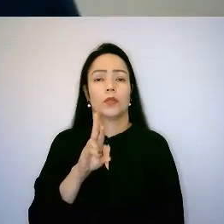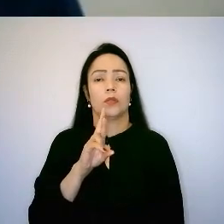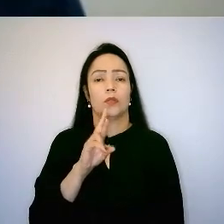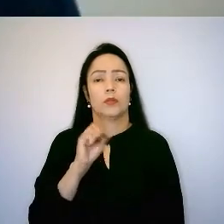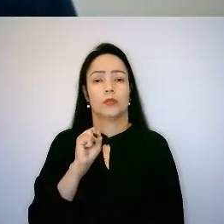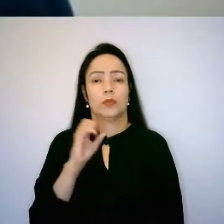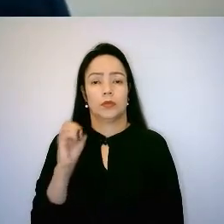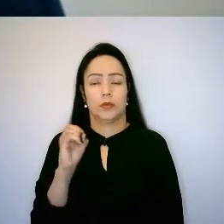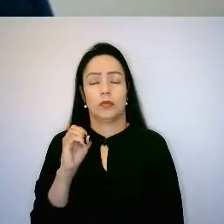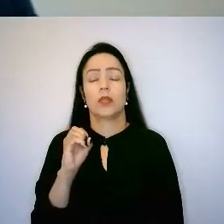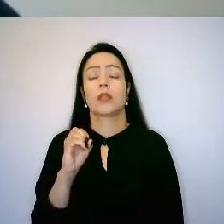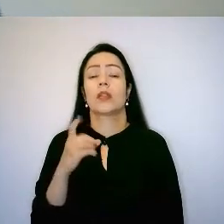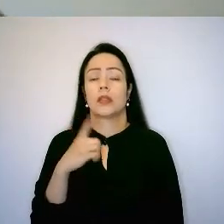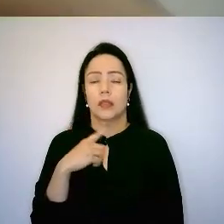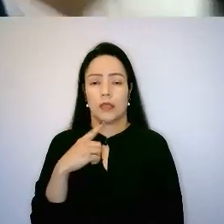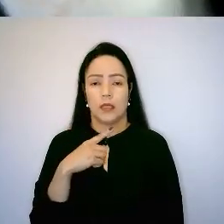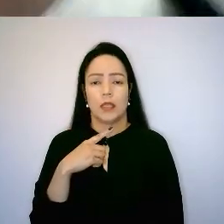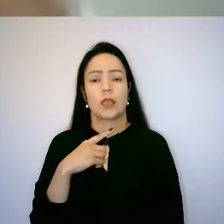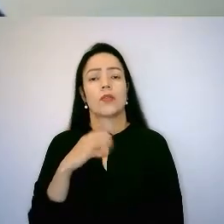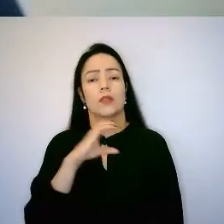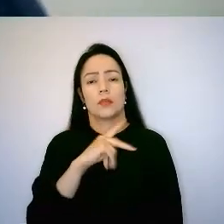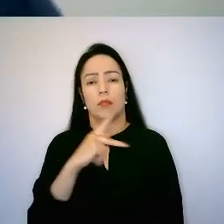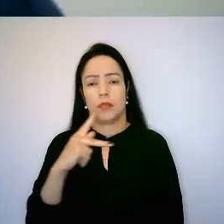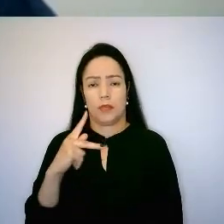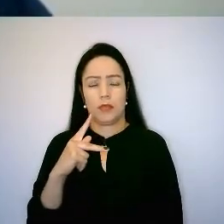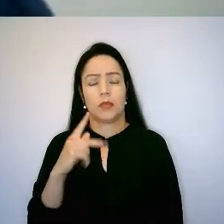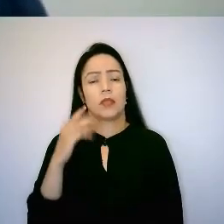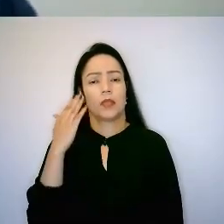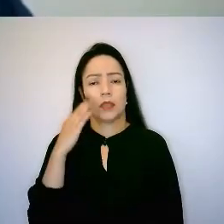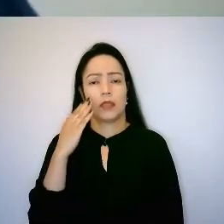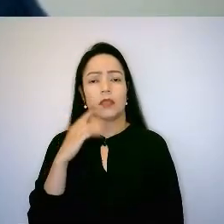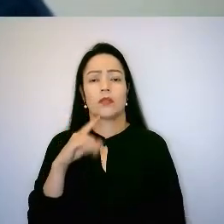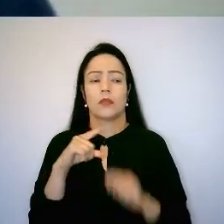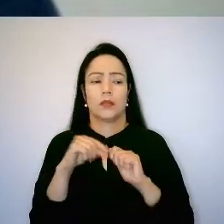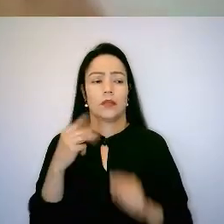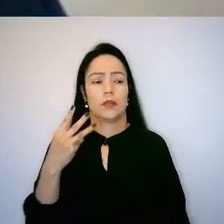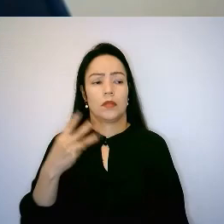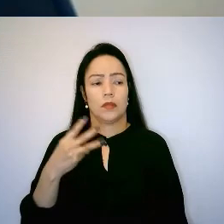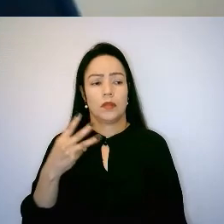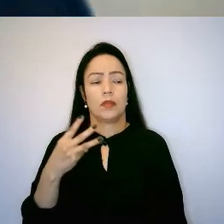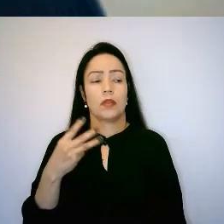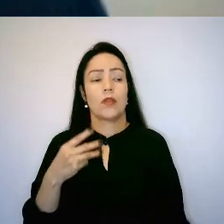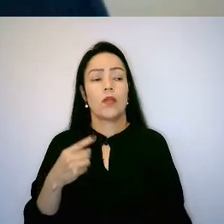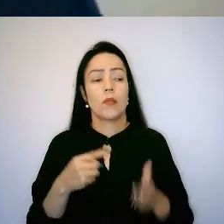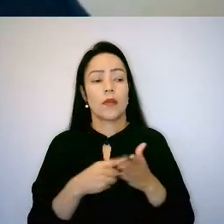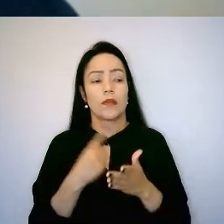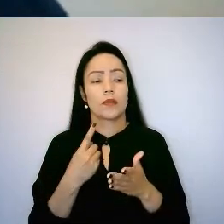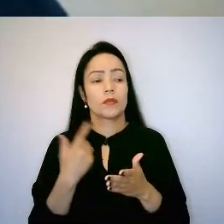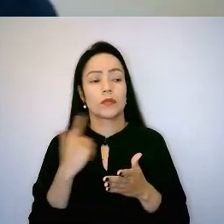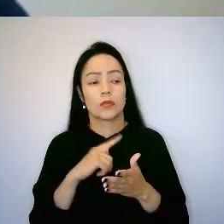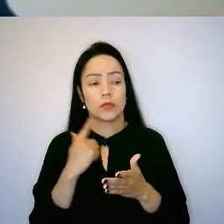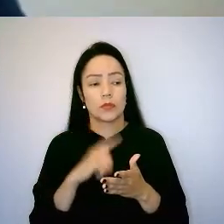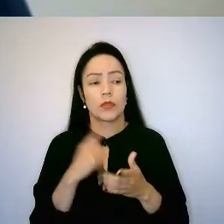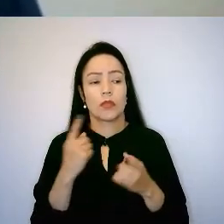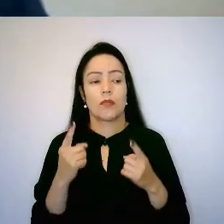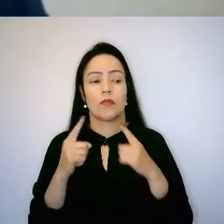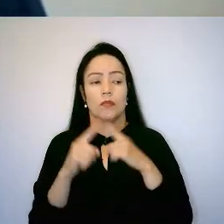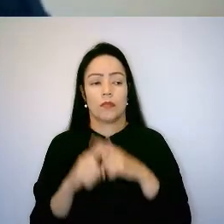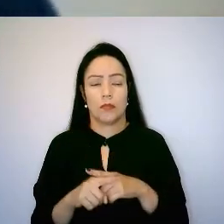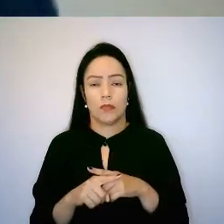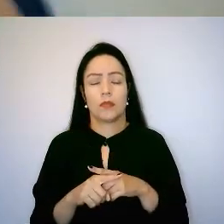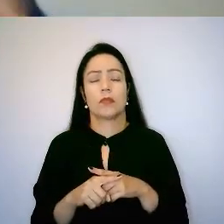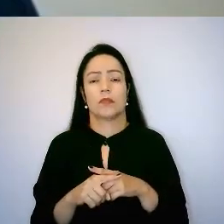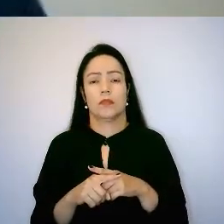é aplicado subsidiariamente ao CPP conforme a inteligência do artigo 3º uma vez que não há uma disposição encontrada no código de processo penal